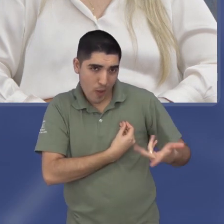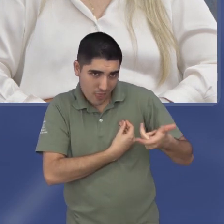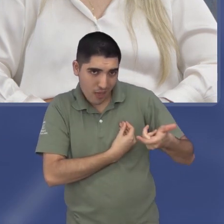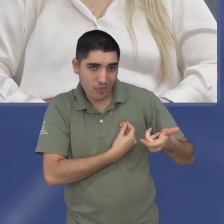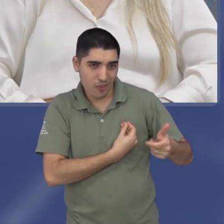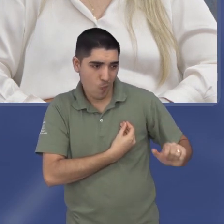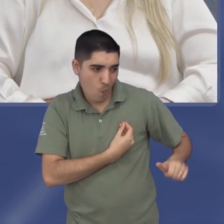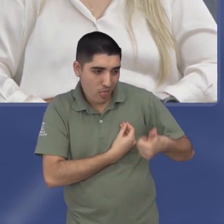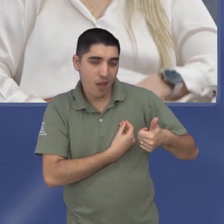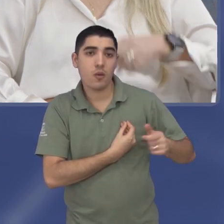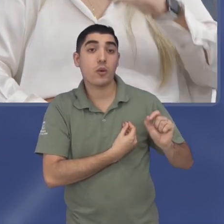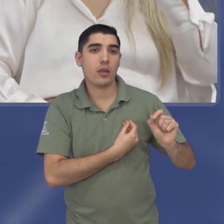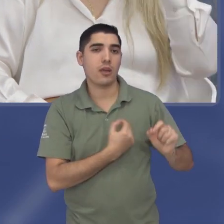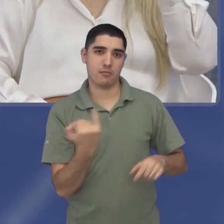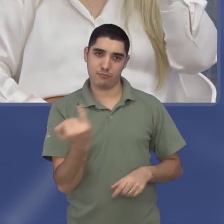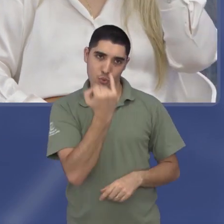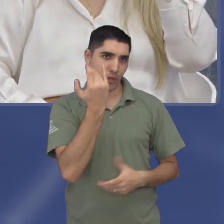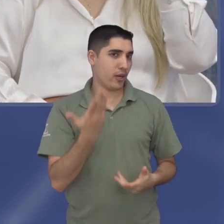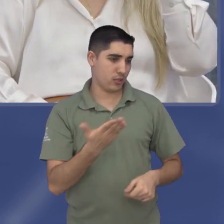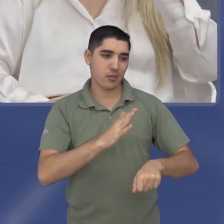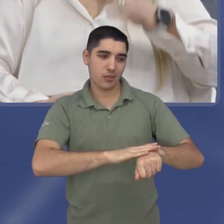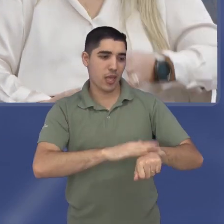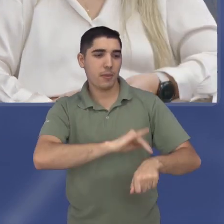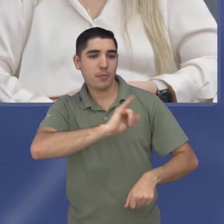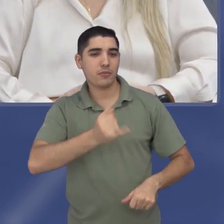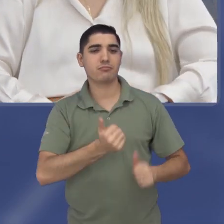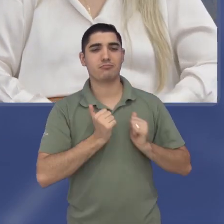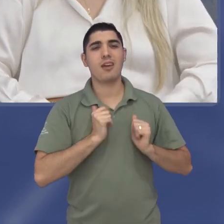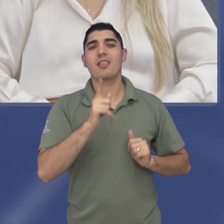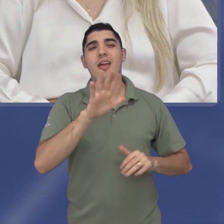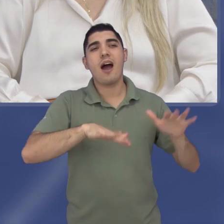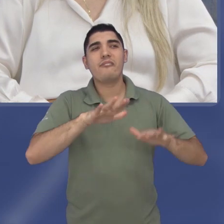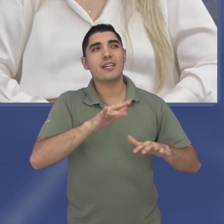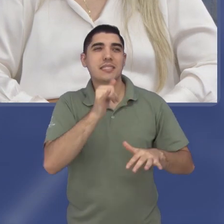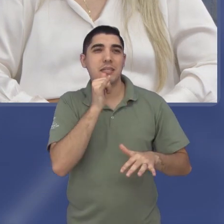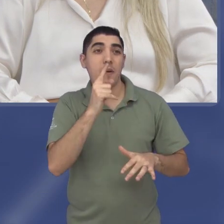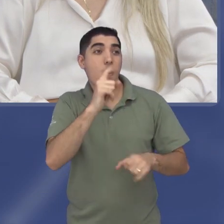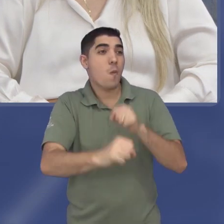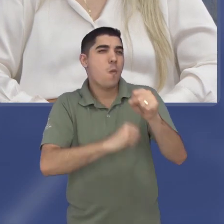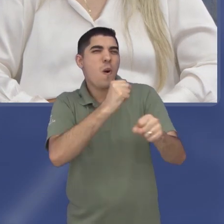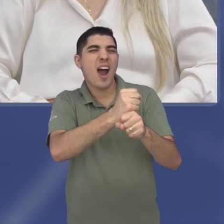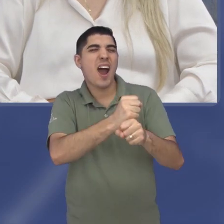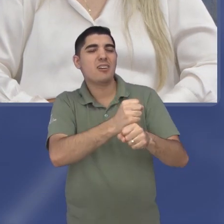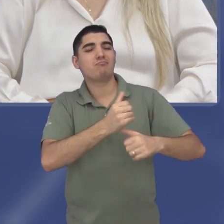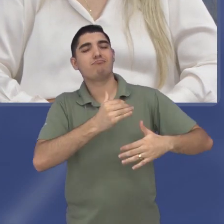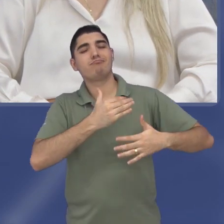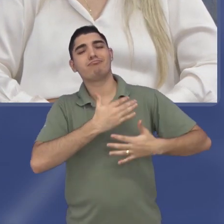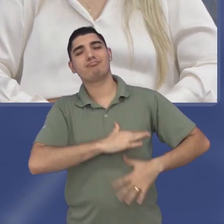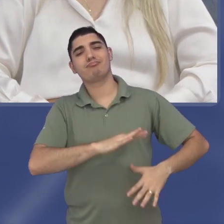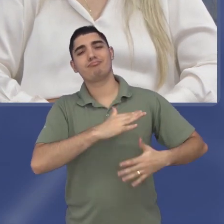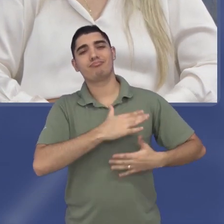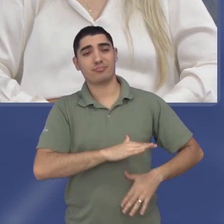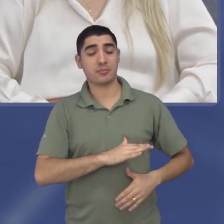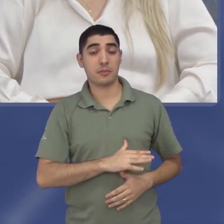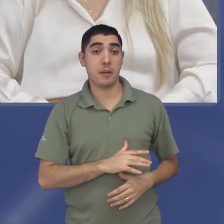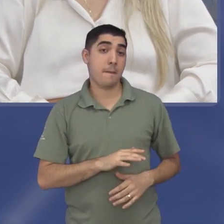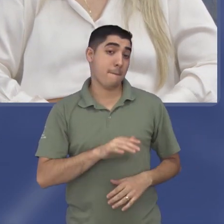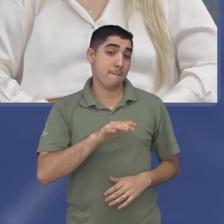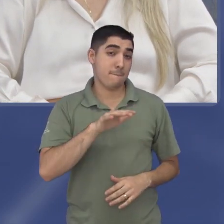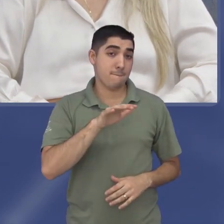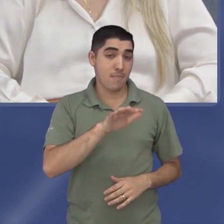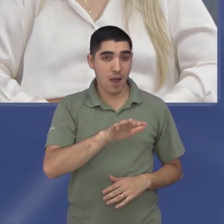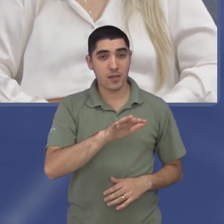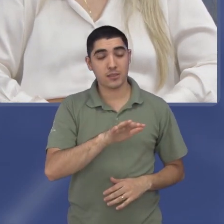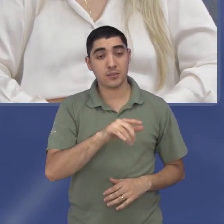é extremamente necessário. Aí a gente tem aqueles anos sabáticos, né? mas eu acho que eles são